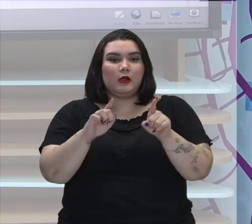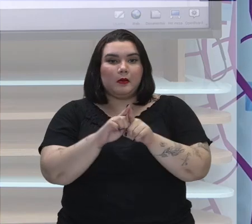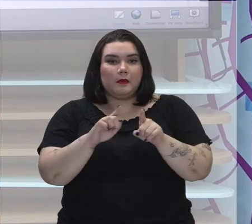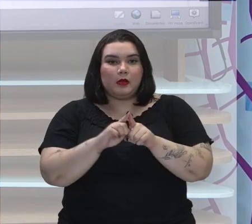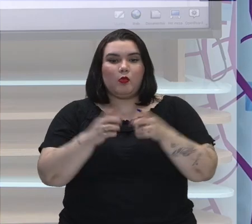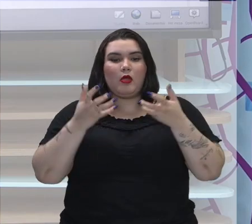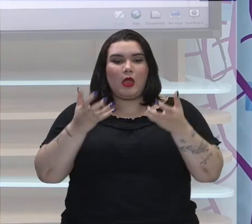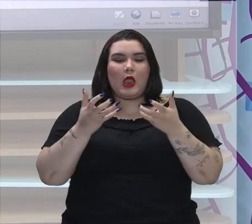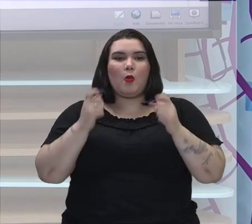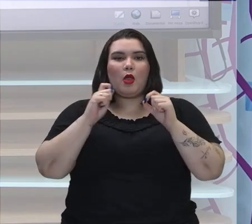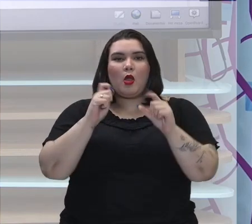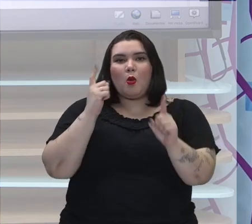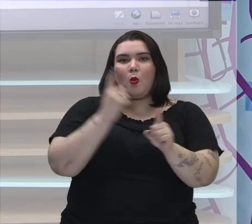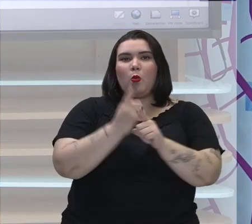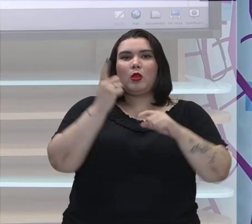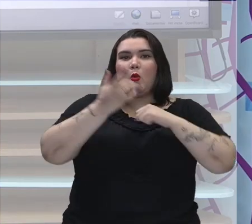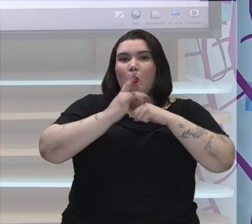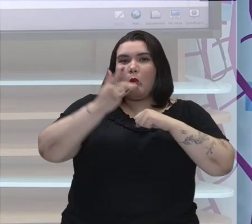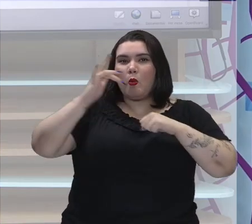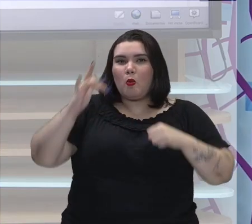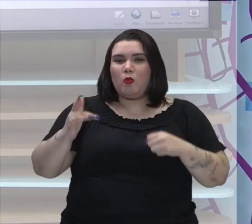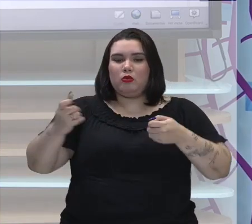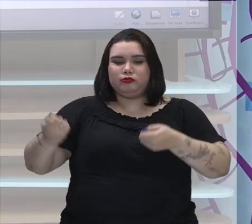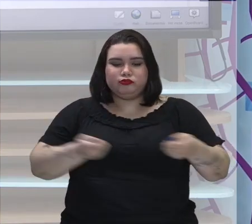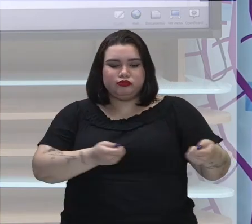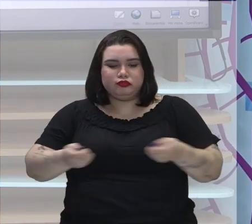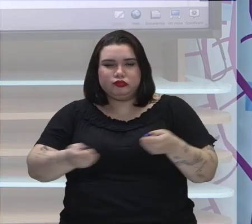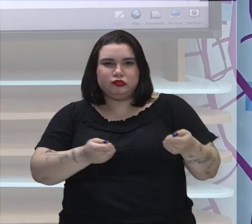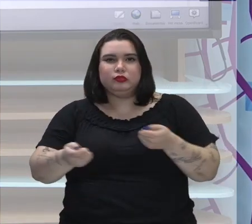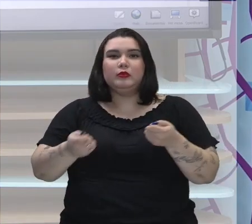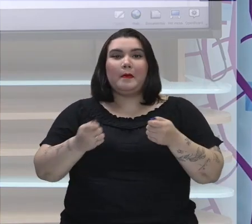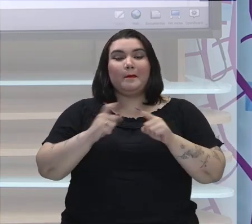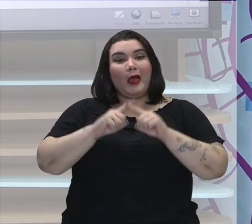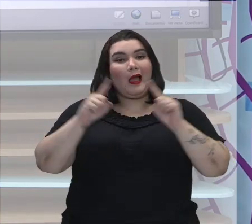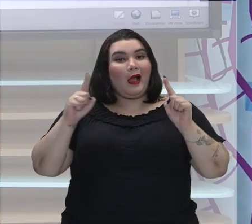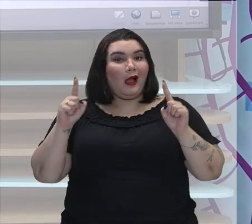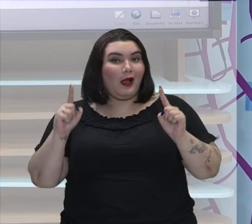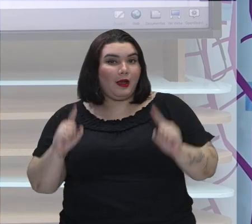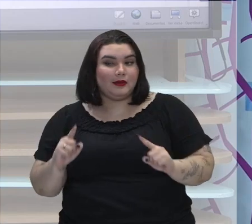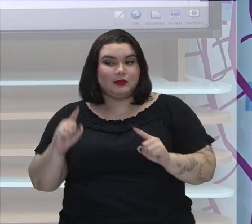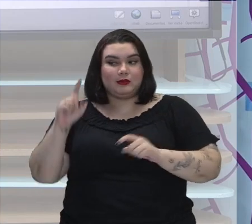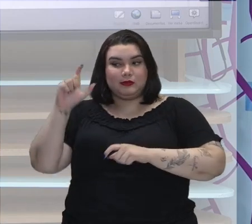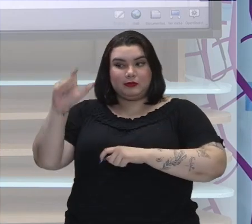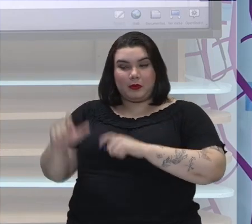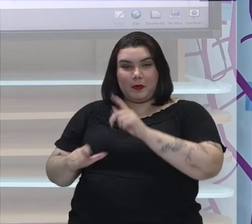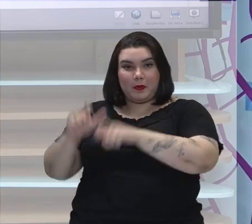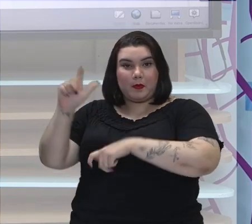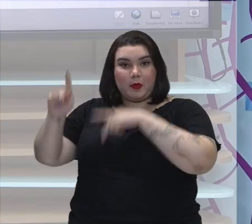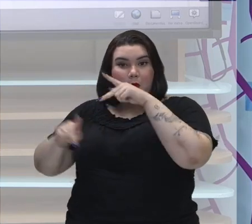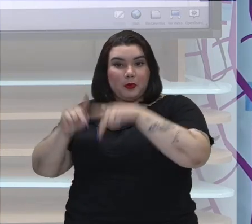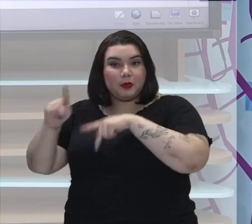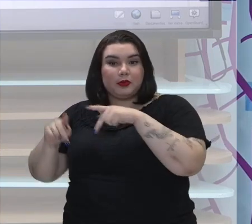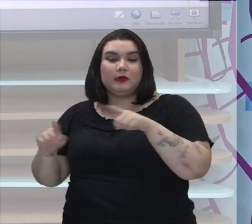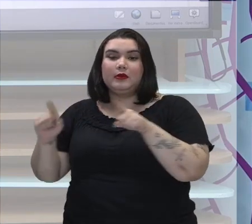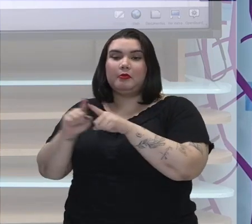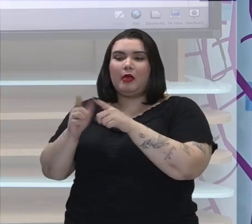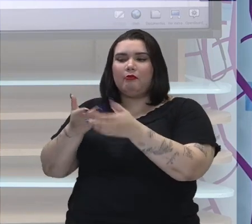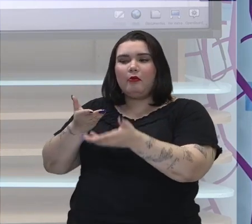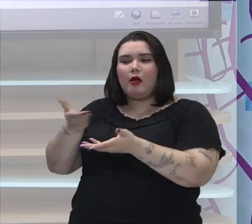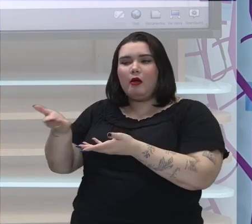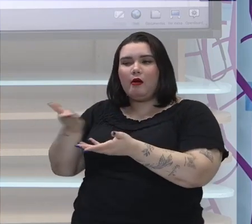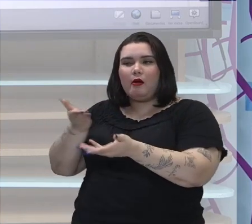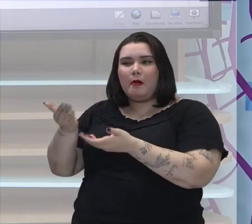busca por minérios. Mas essa população né, ela também será tratada de um